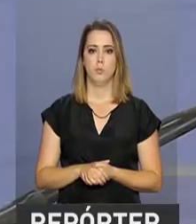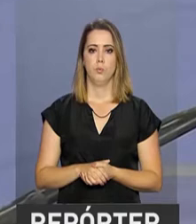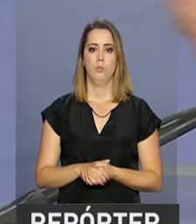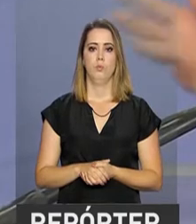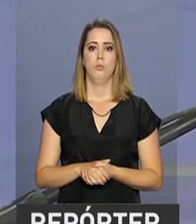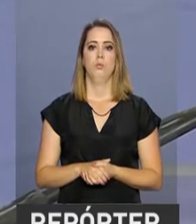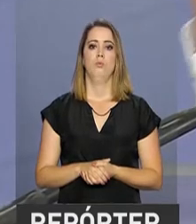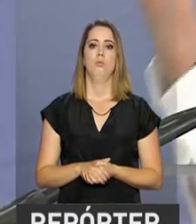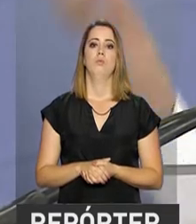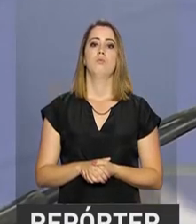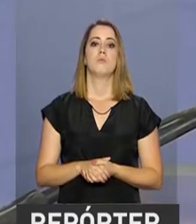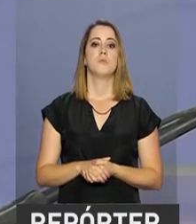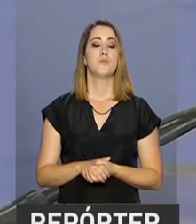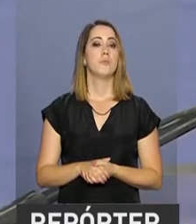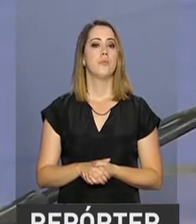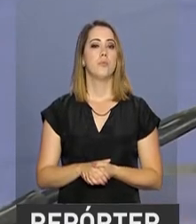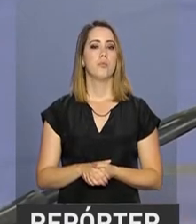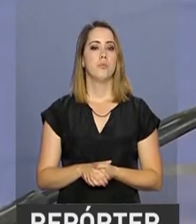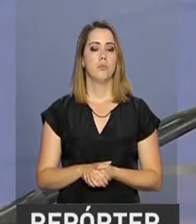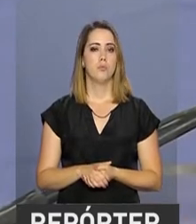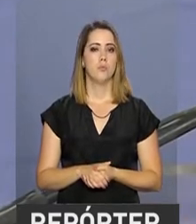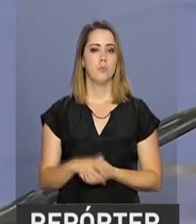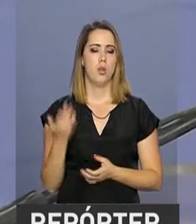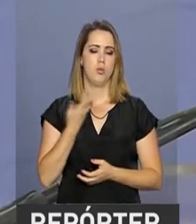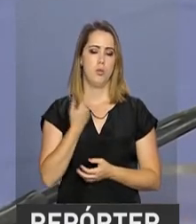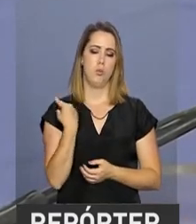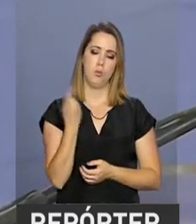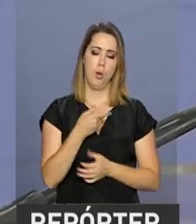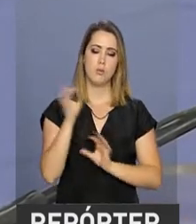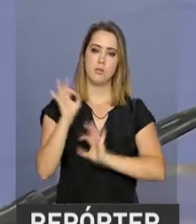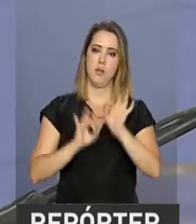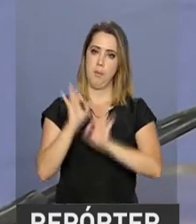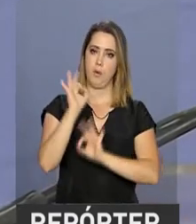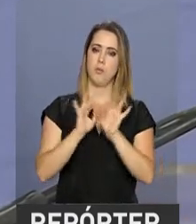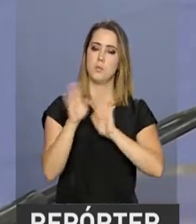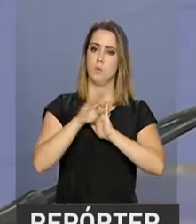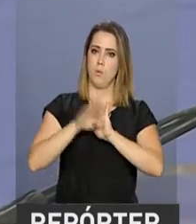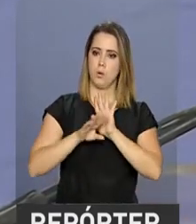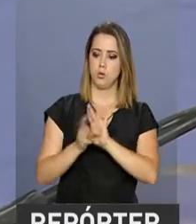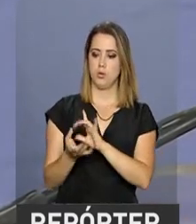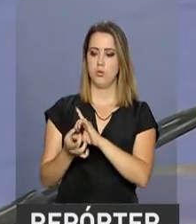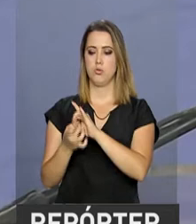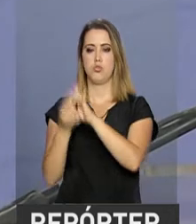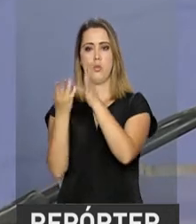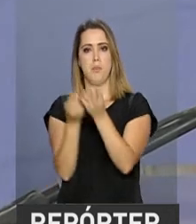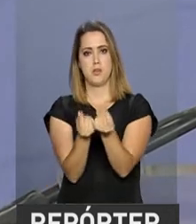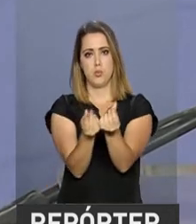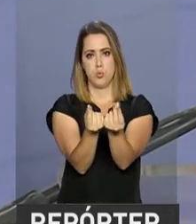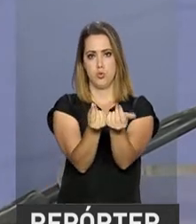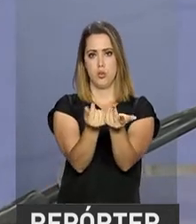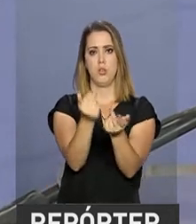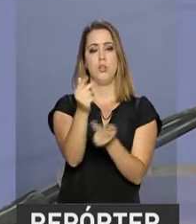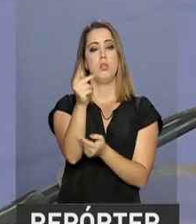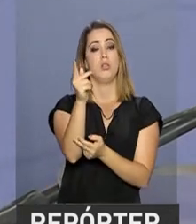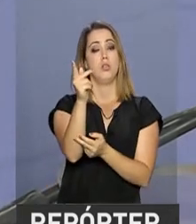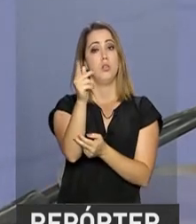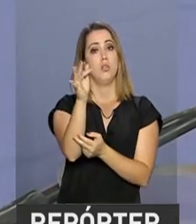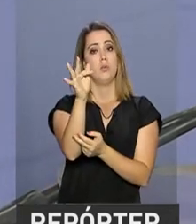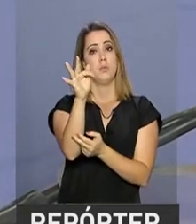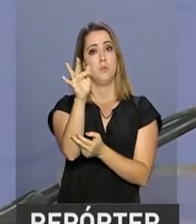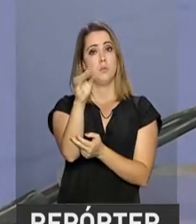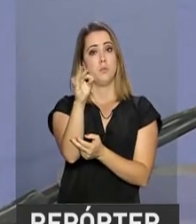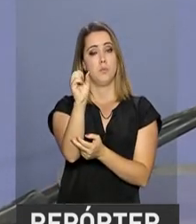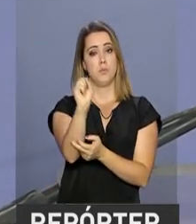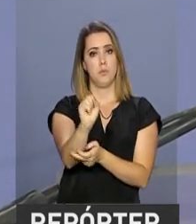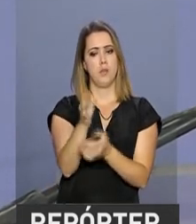traçamos um projeto de liberação das contas do fundo de garantia por tempo de serviço nós injetamos na economia